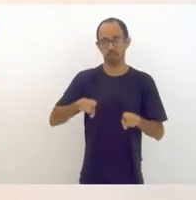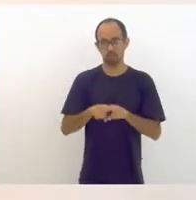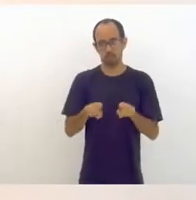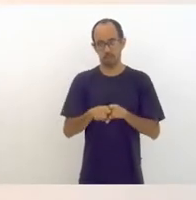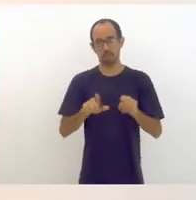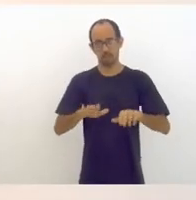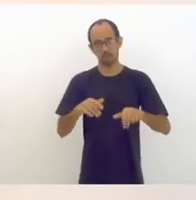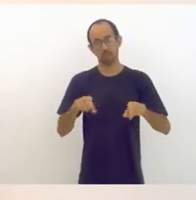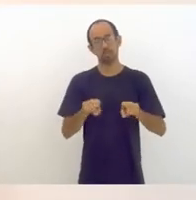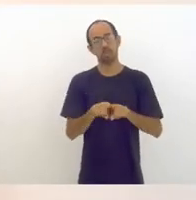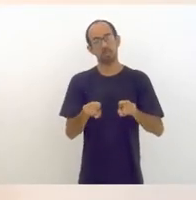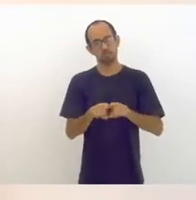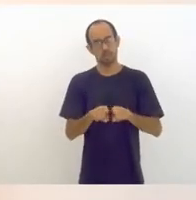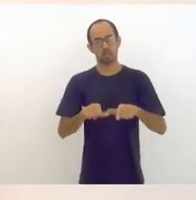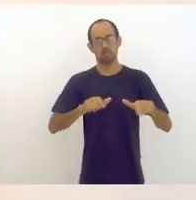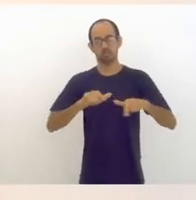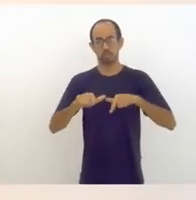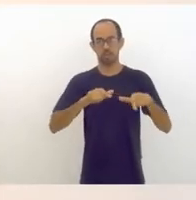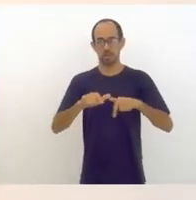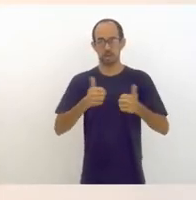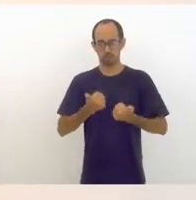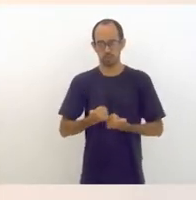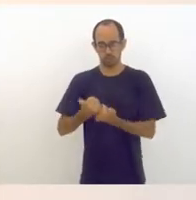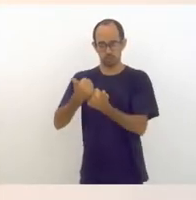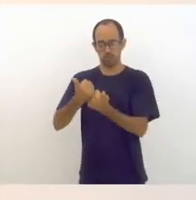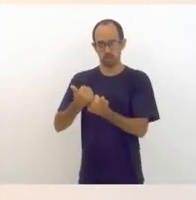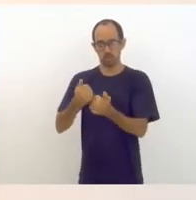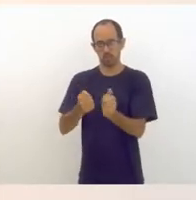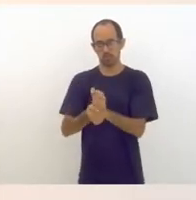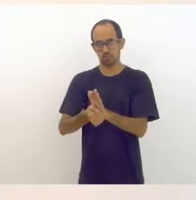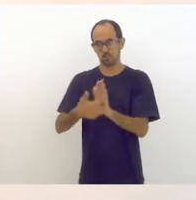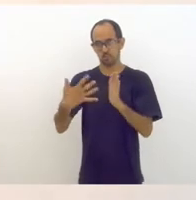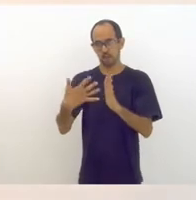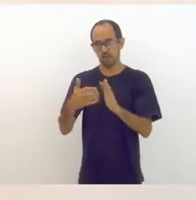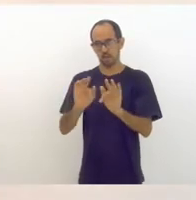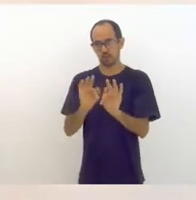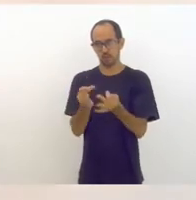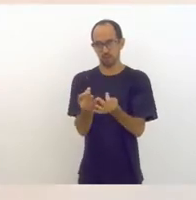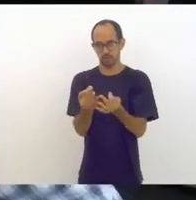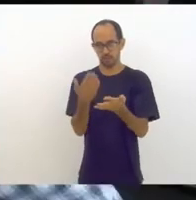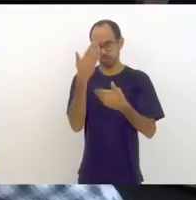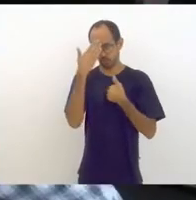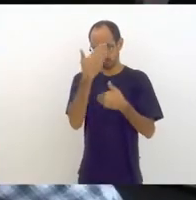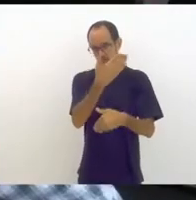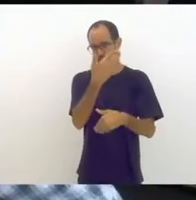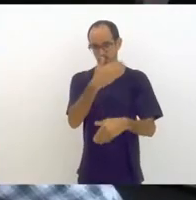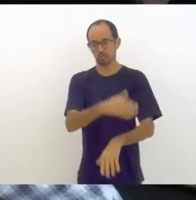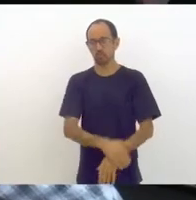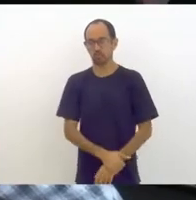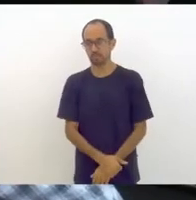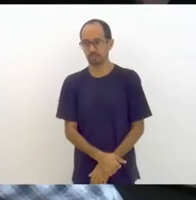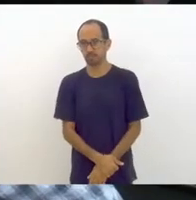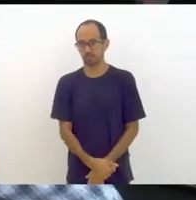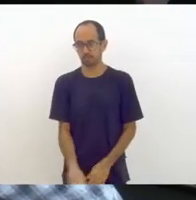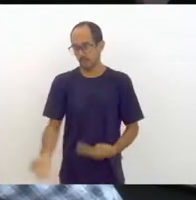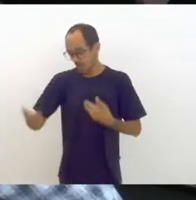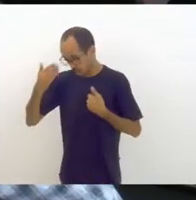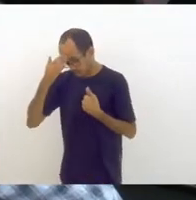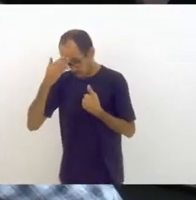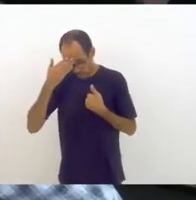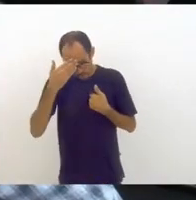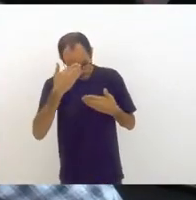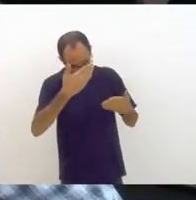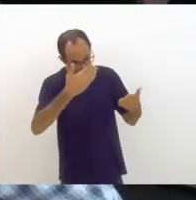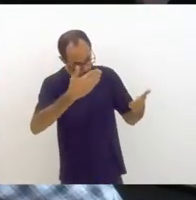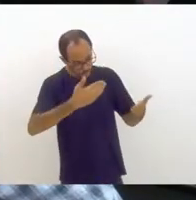empregos que sustentam milhares e milhares de famílias. Obrigado. Quero agradecer a intervenção